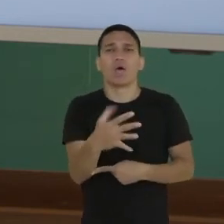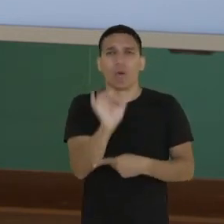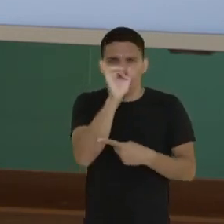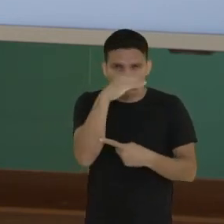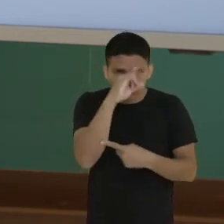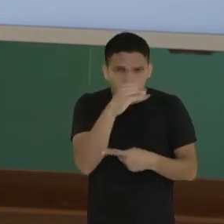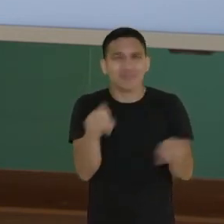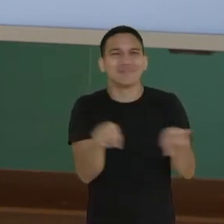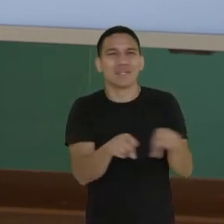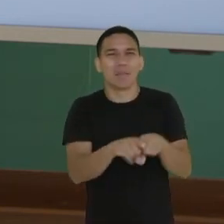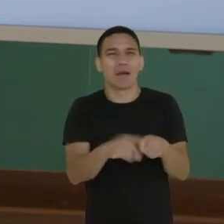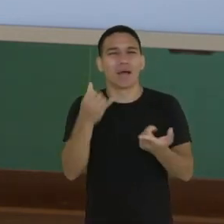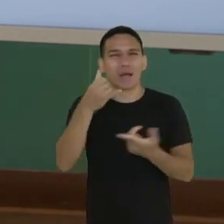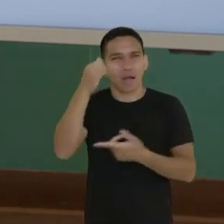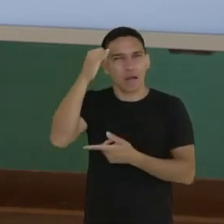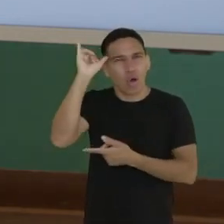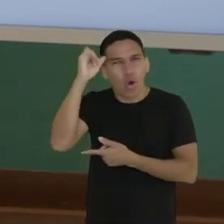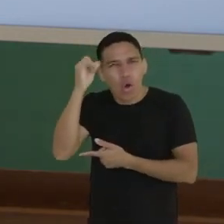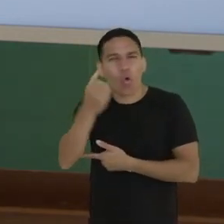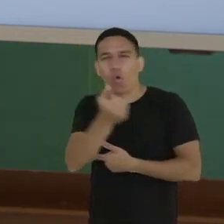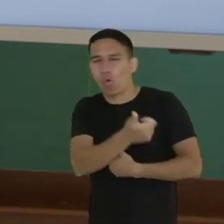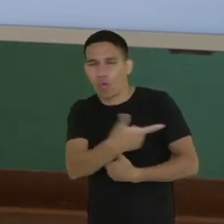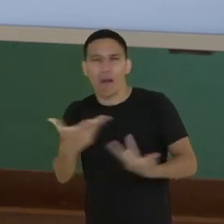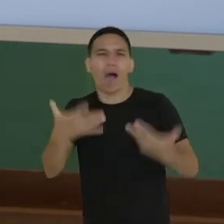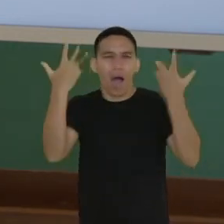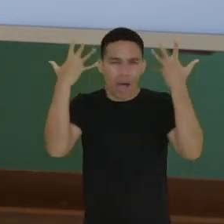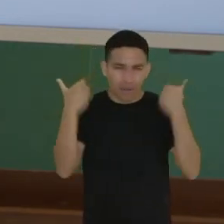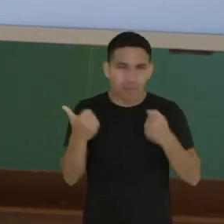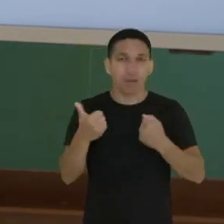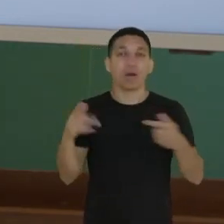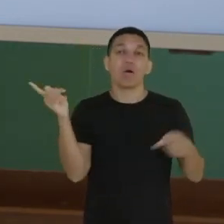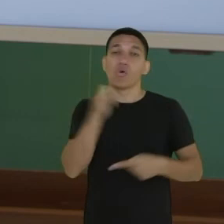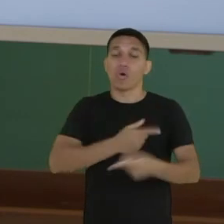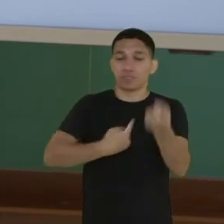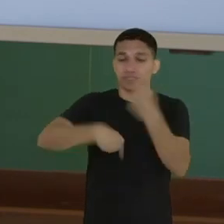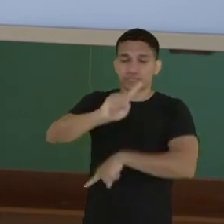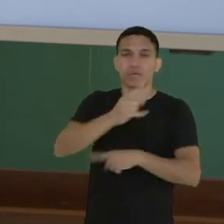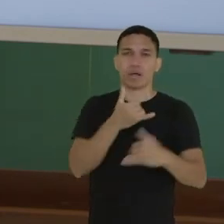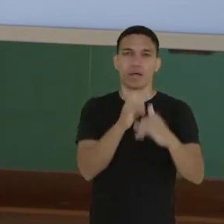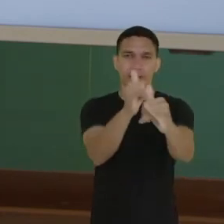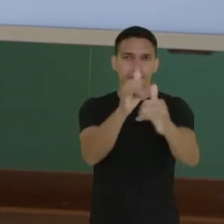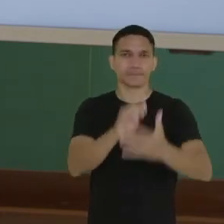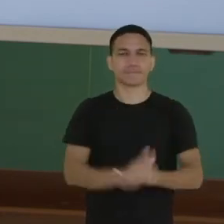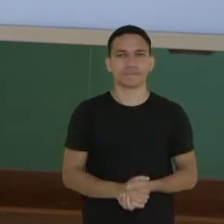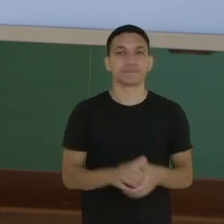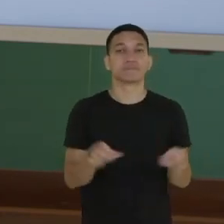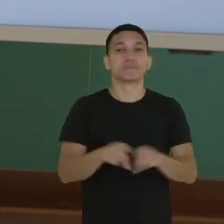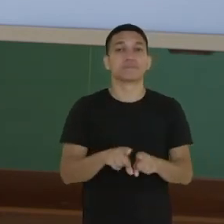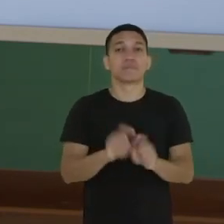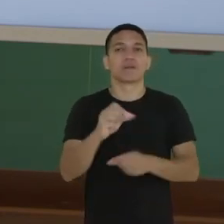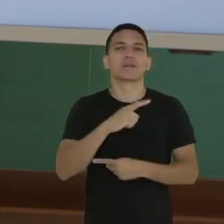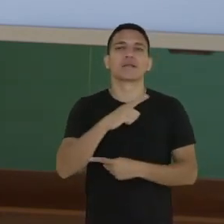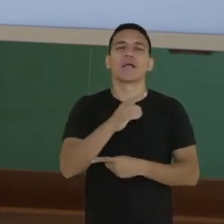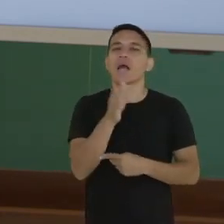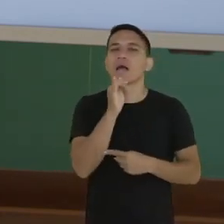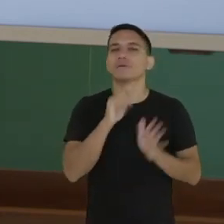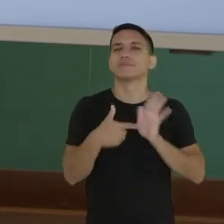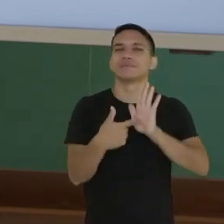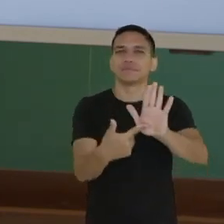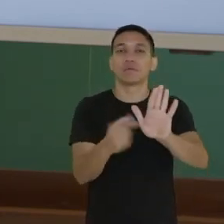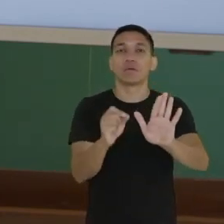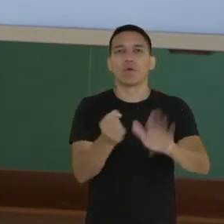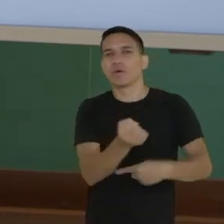e ovinos e os animais para a geração de energia, né? Nós temos aqui, por exemplo, né,